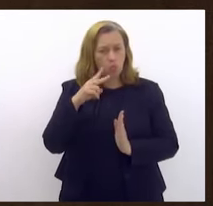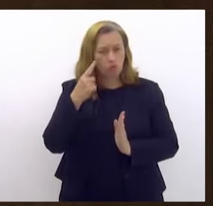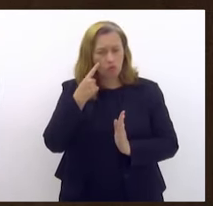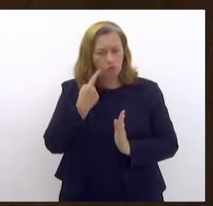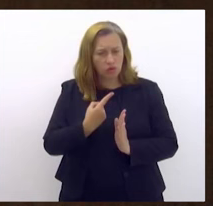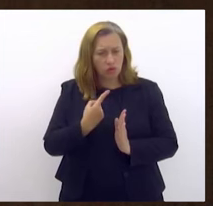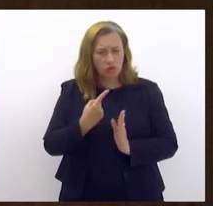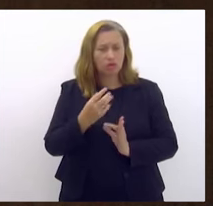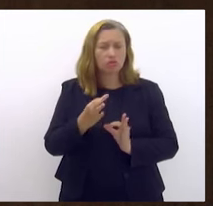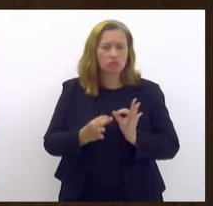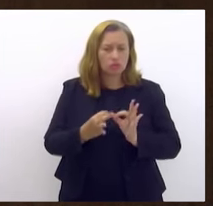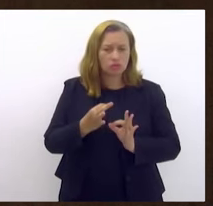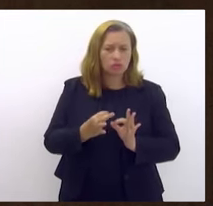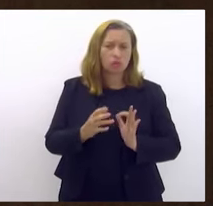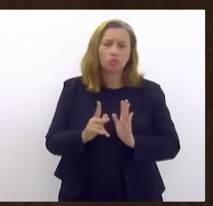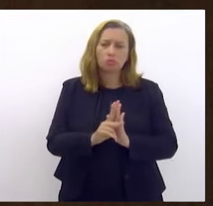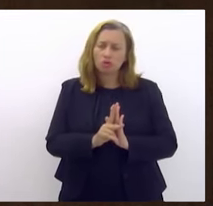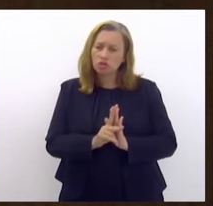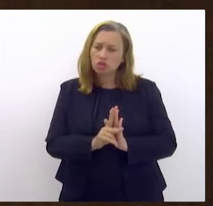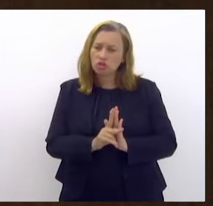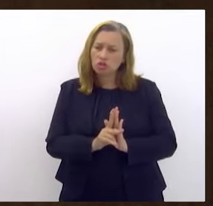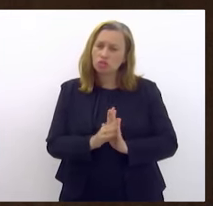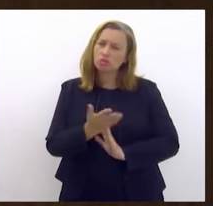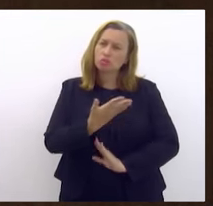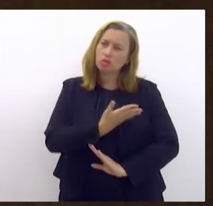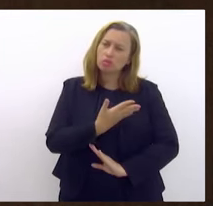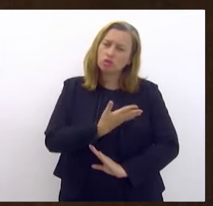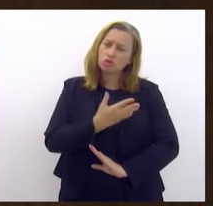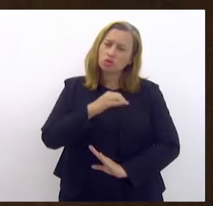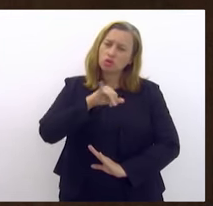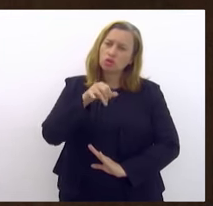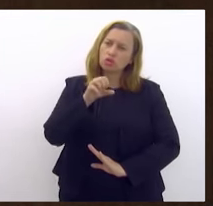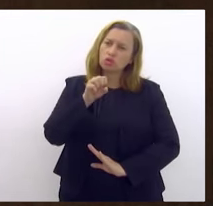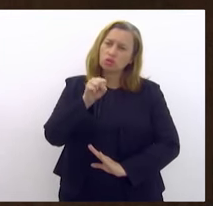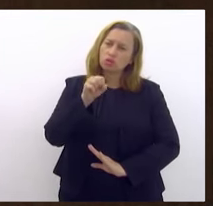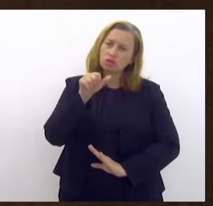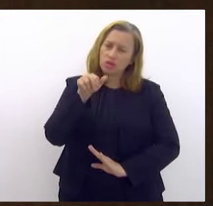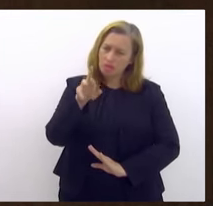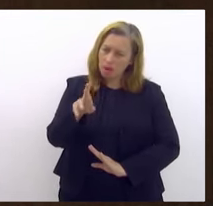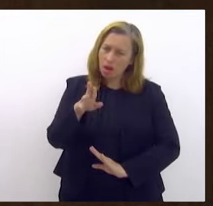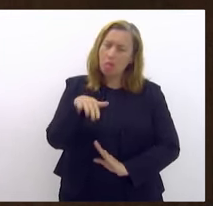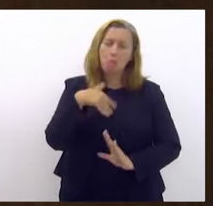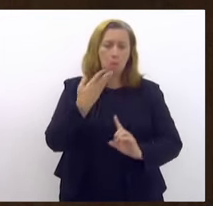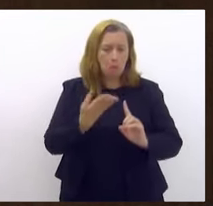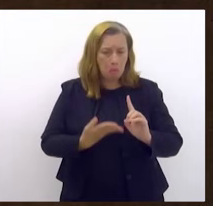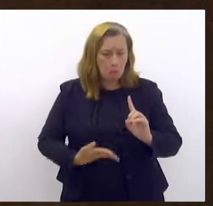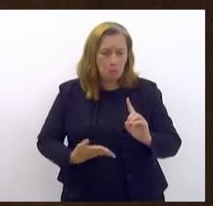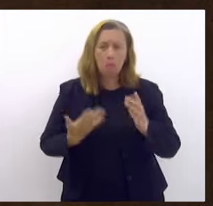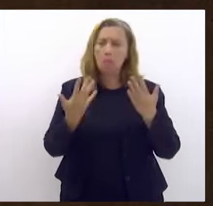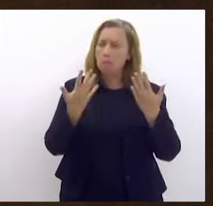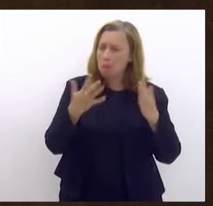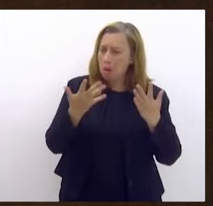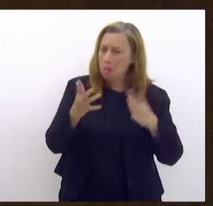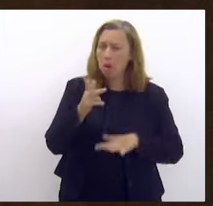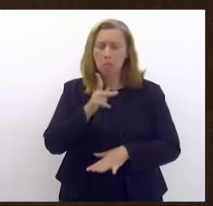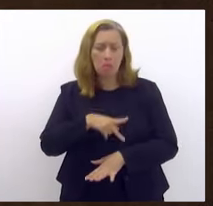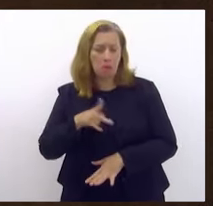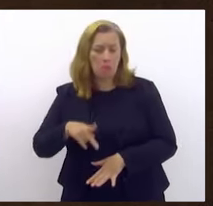justificativa do projeto do meu querido Josimar, merecida homenagem à professora, está tudo